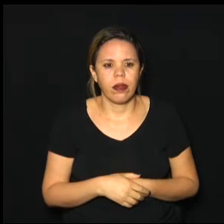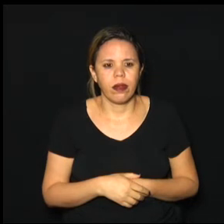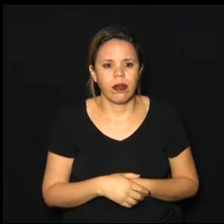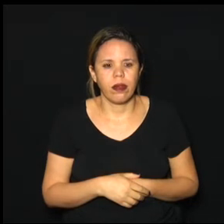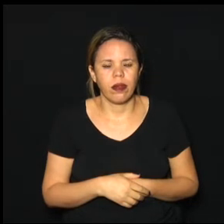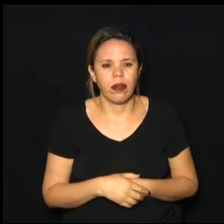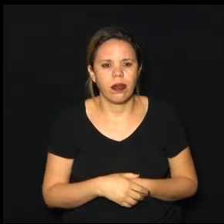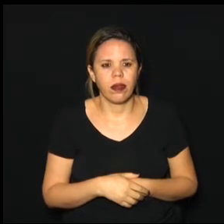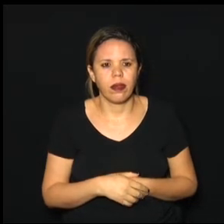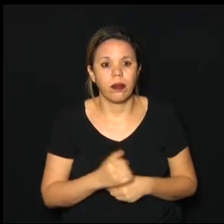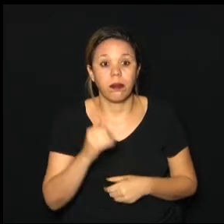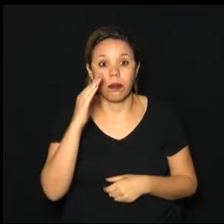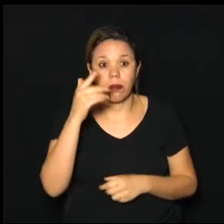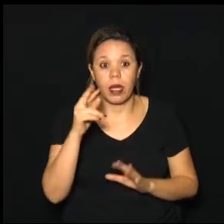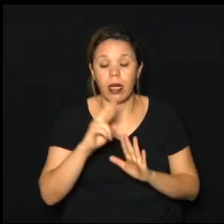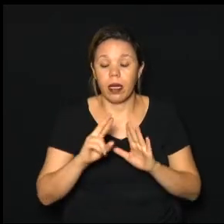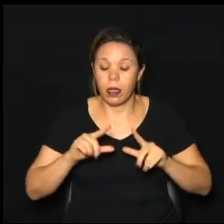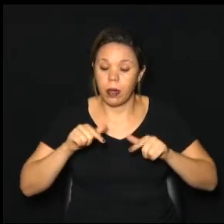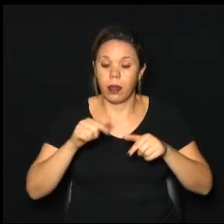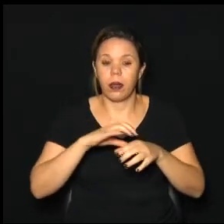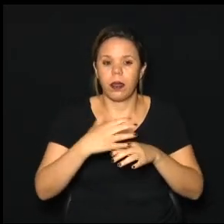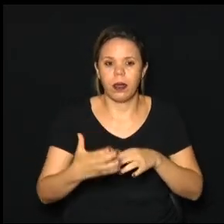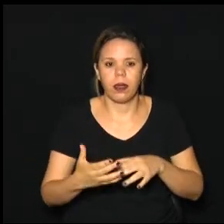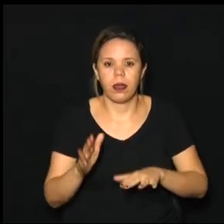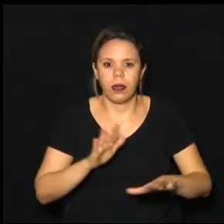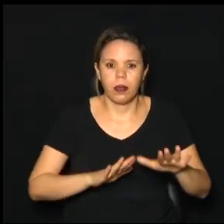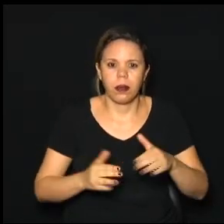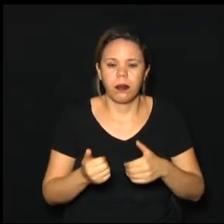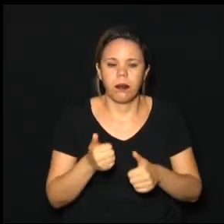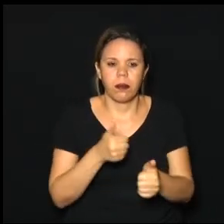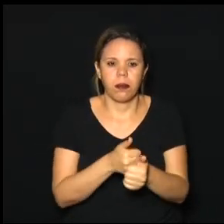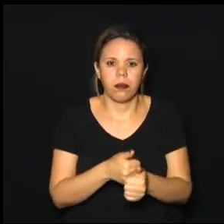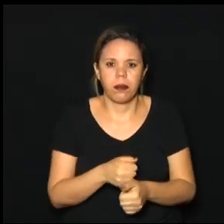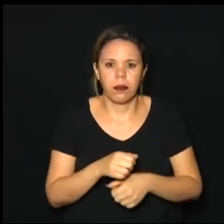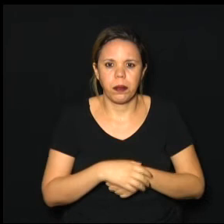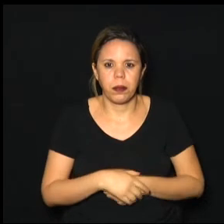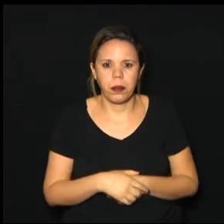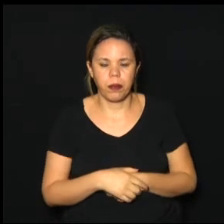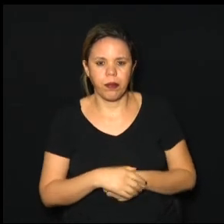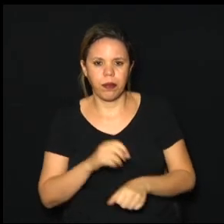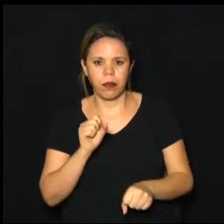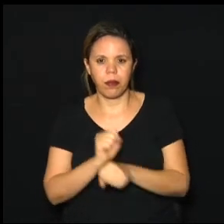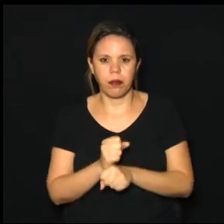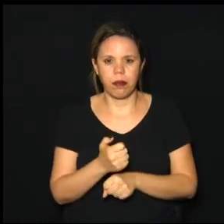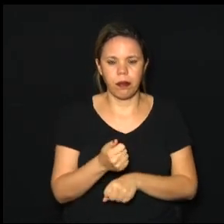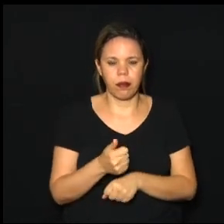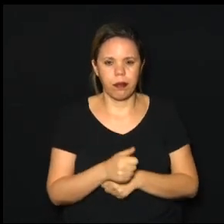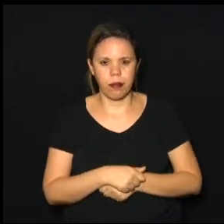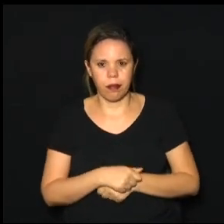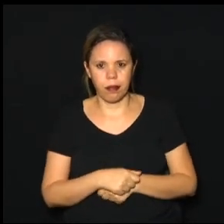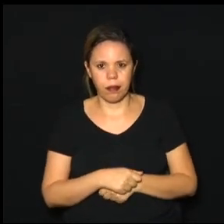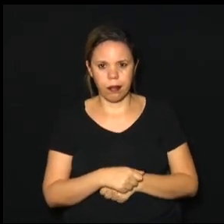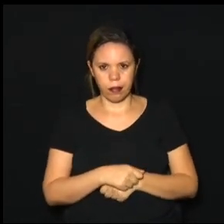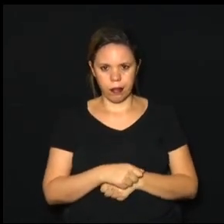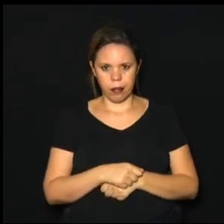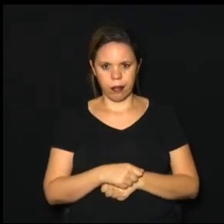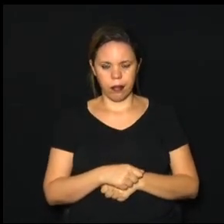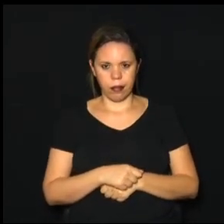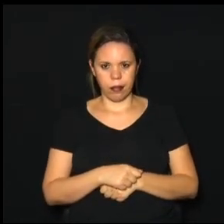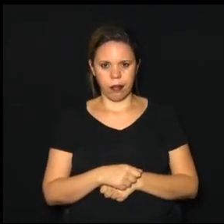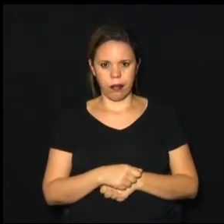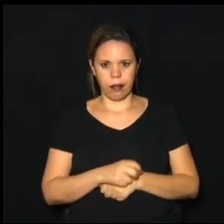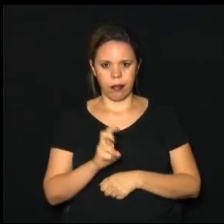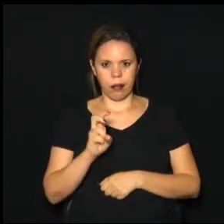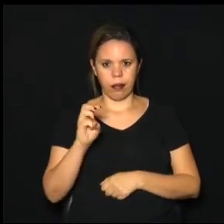Mais condutas vedadas. E aí, daqui a pouquinho, eu vou parar um pouquinho, daqui uns 7,